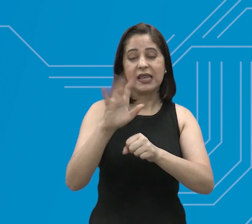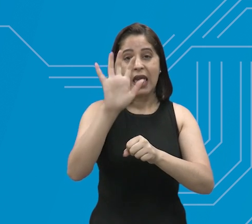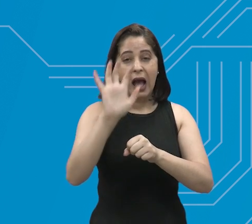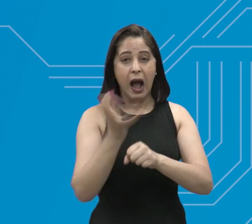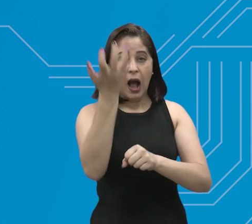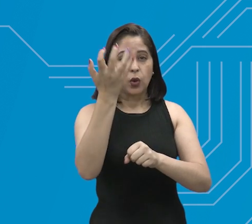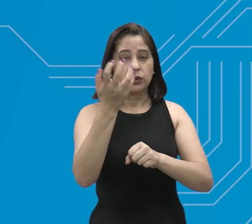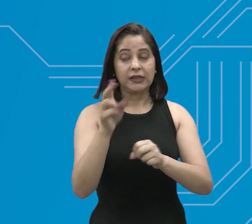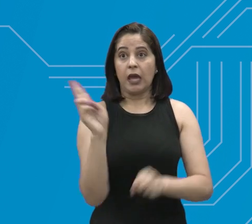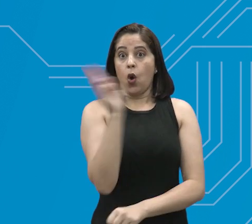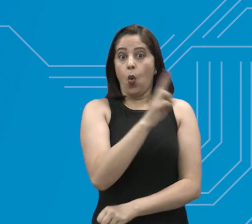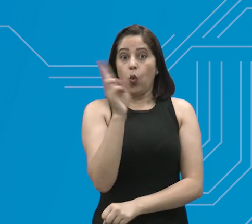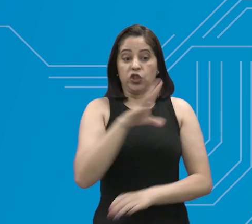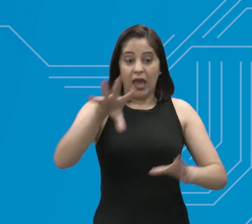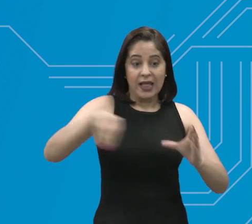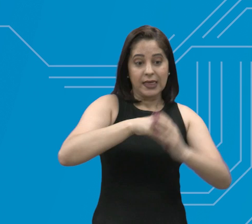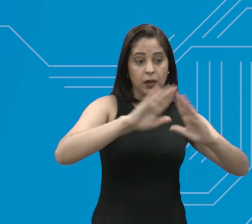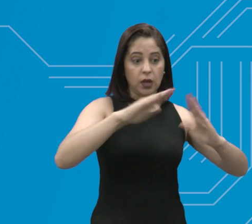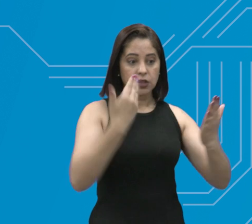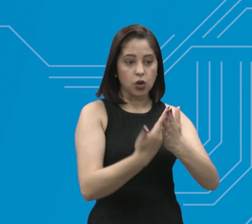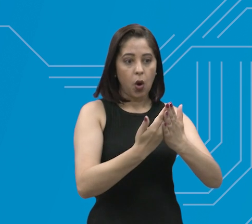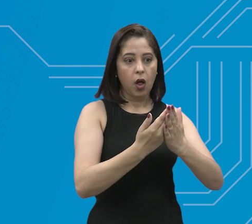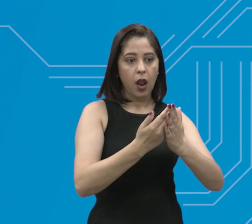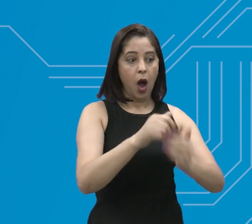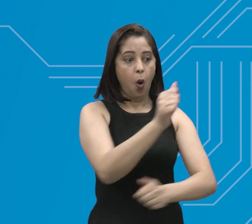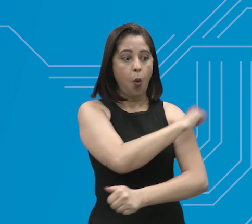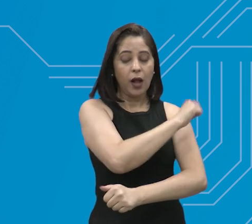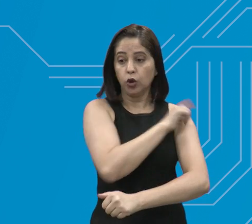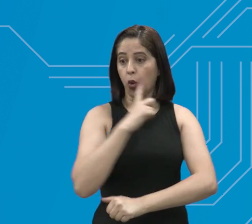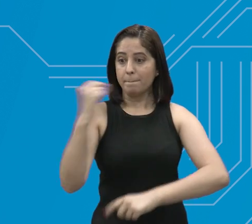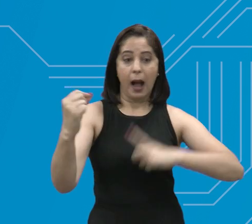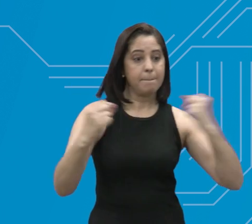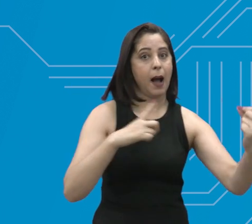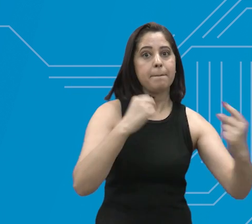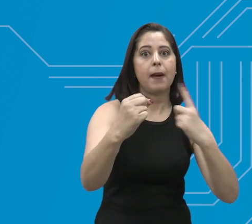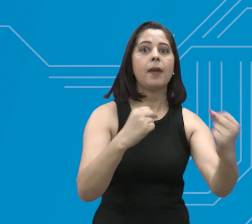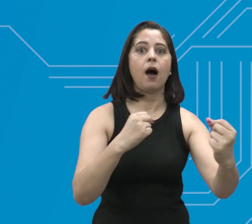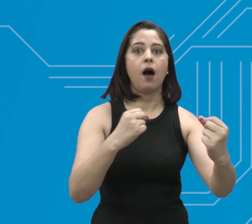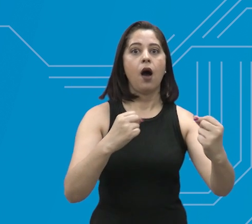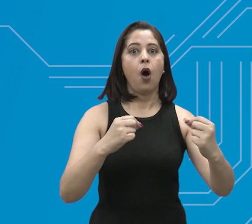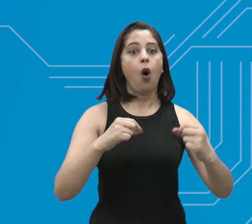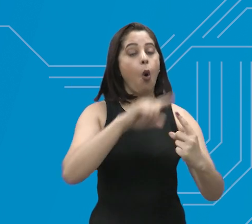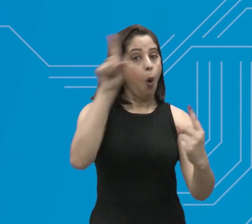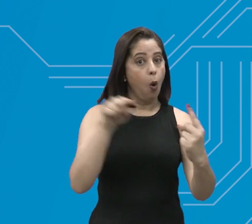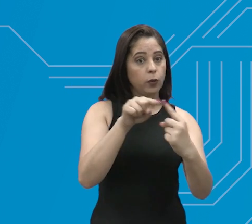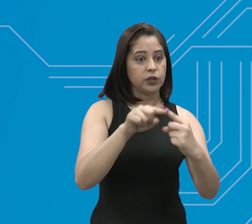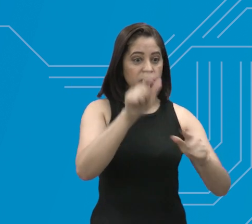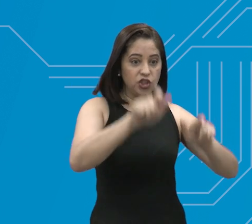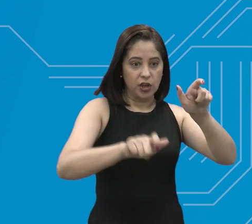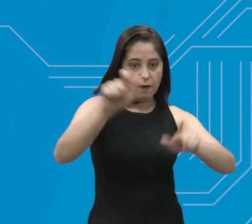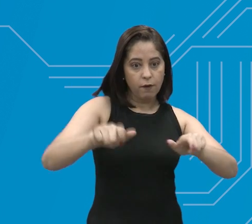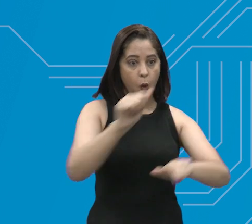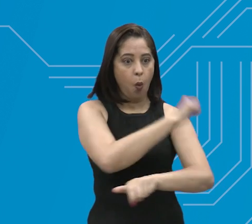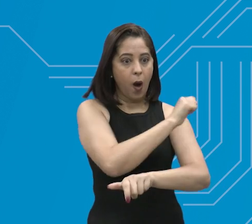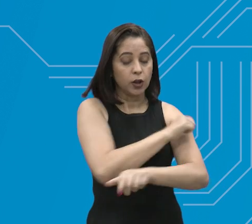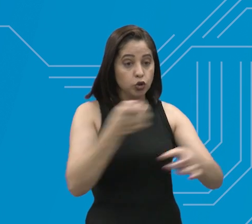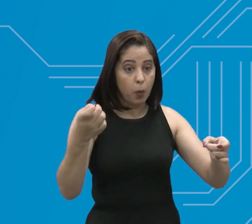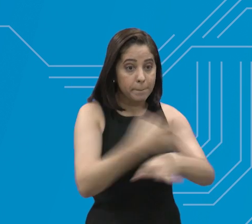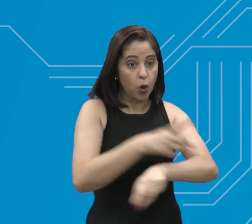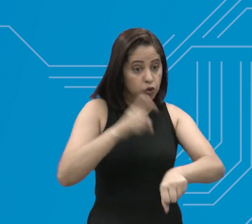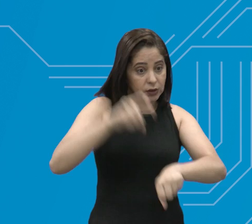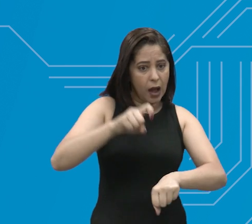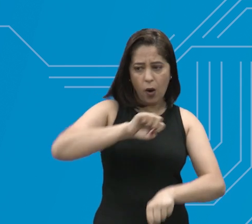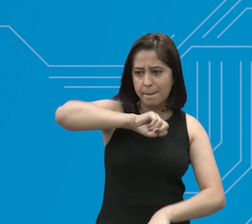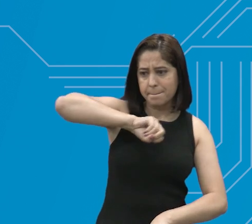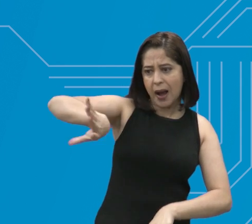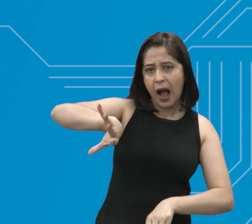situações de emergência nas escolas da cidade. O objetivo é fazer com que todos estejam preparados para deixar